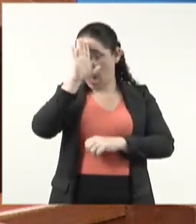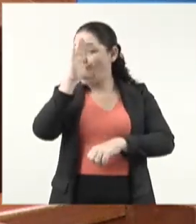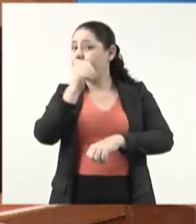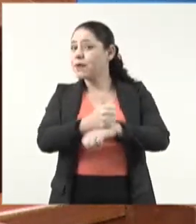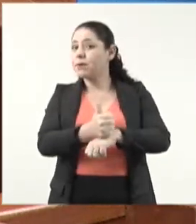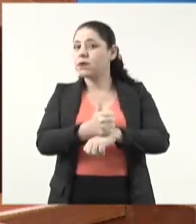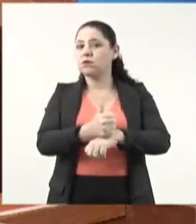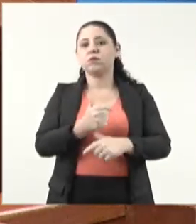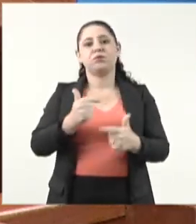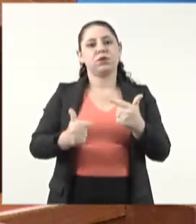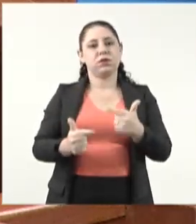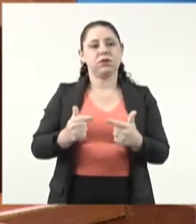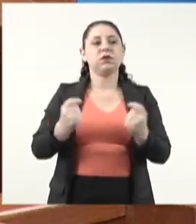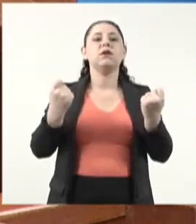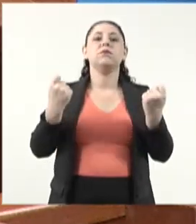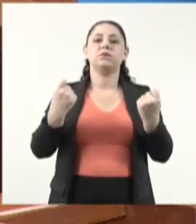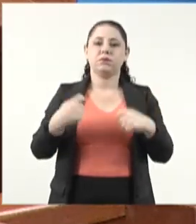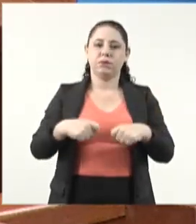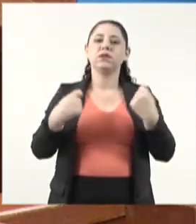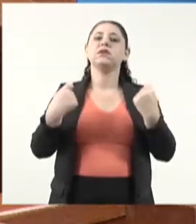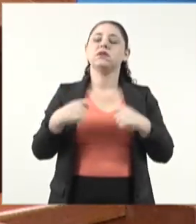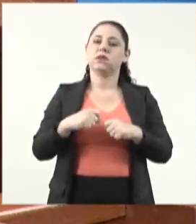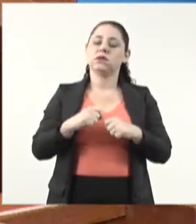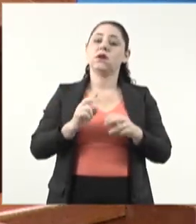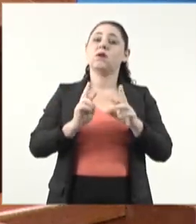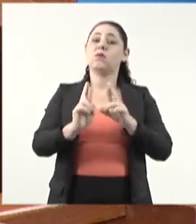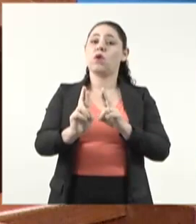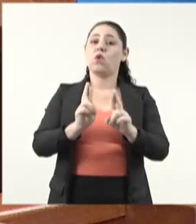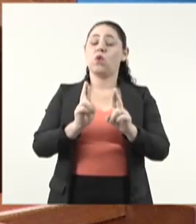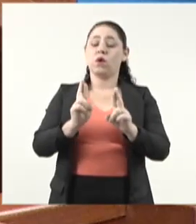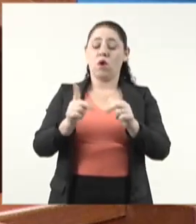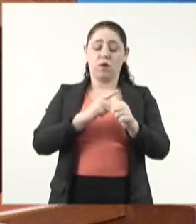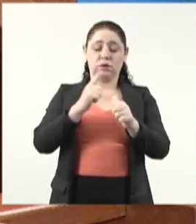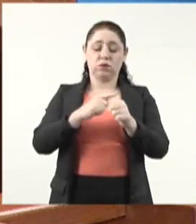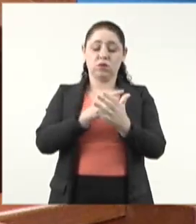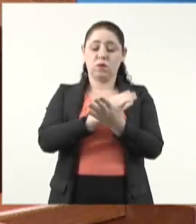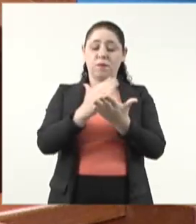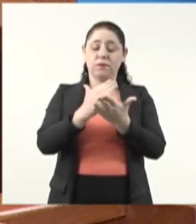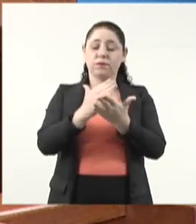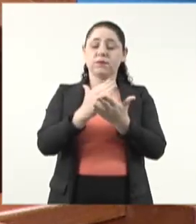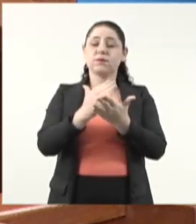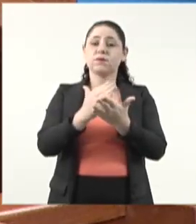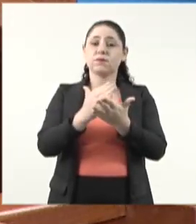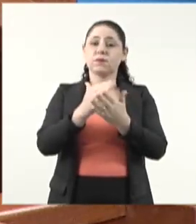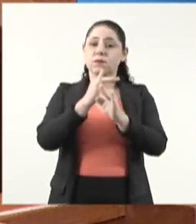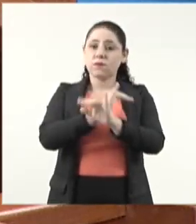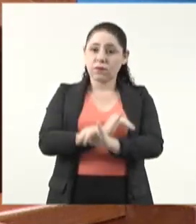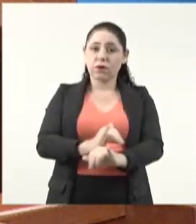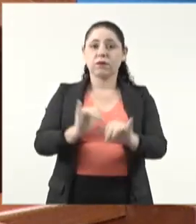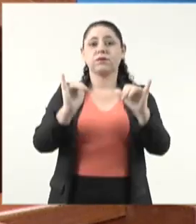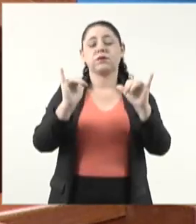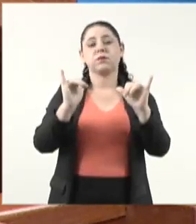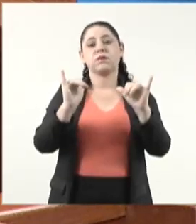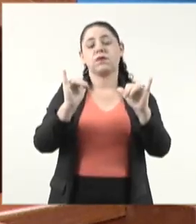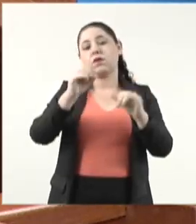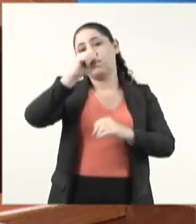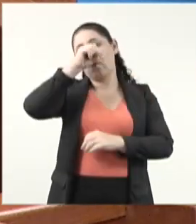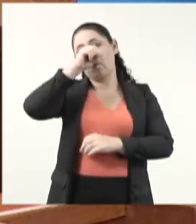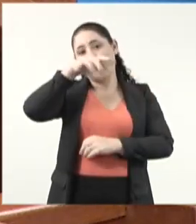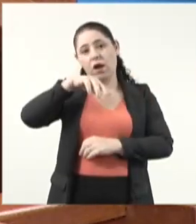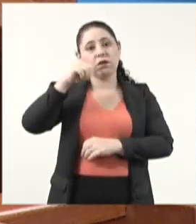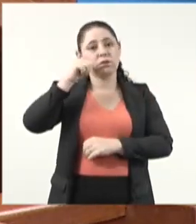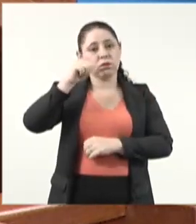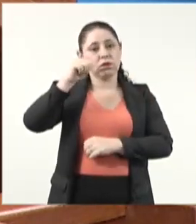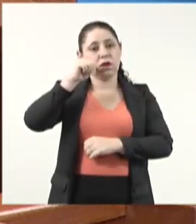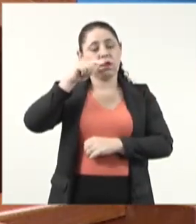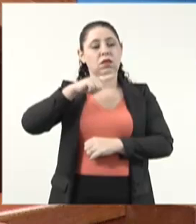sociedade política, precisa se envolver, primeiro, na divulgação de que há violência contra a mulher